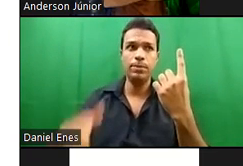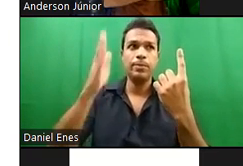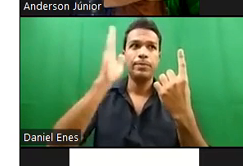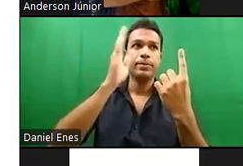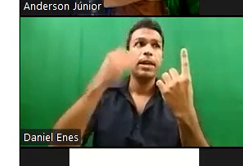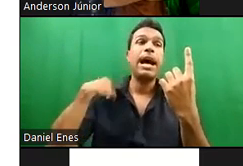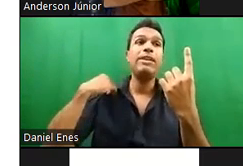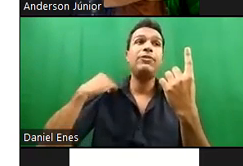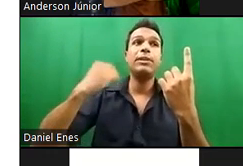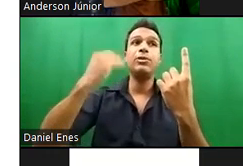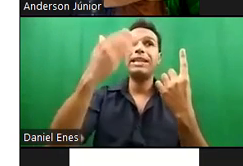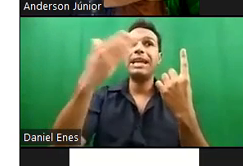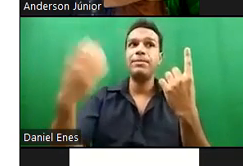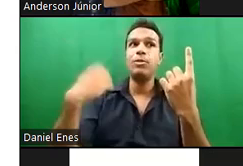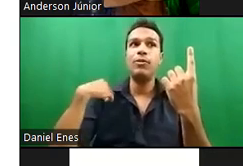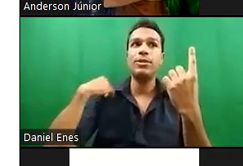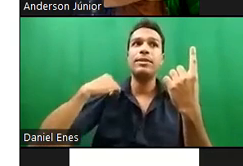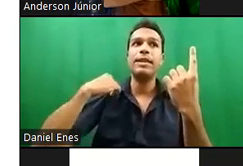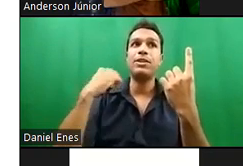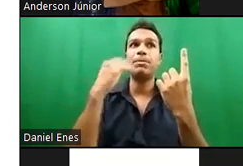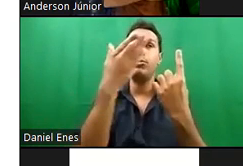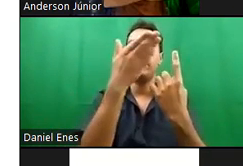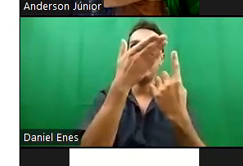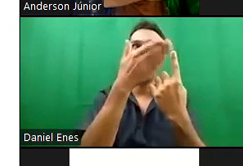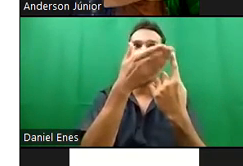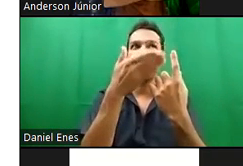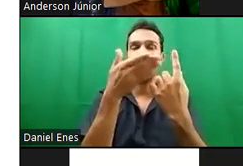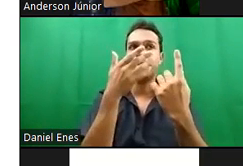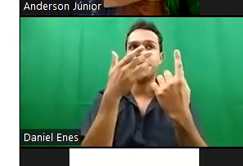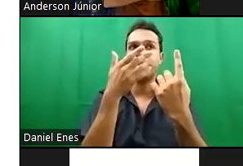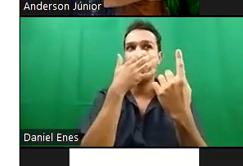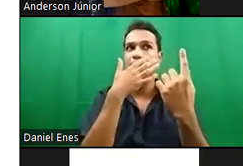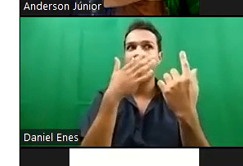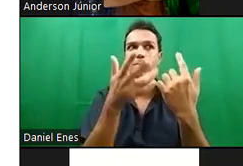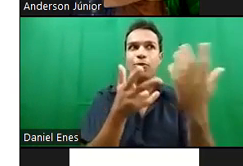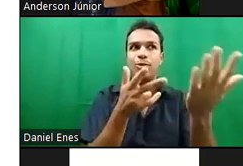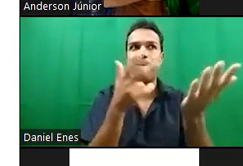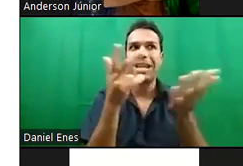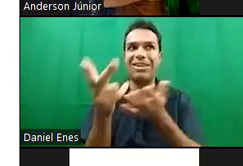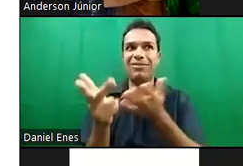Sujeito, aí falando de análise morfossintática. Por quê? Morfossintática, porque como eu estou usando a palavra verbo